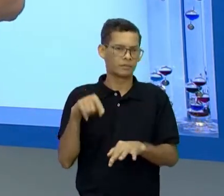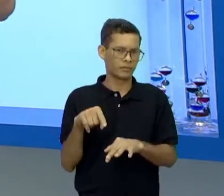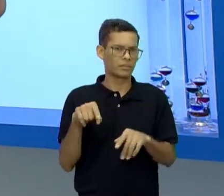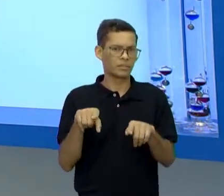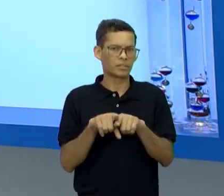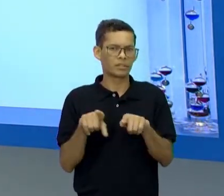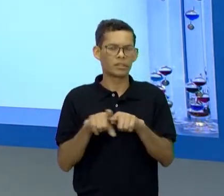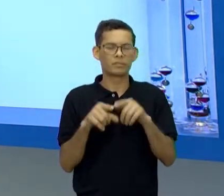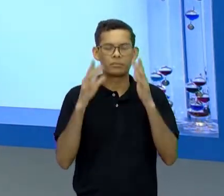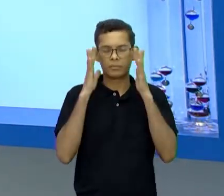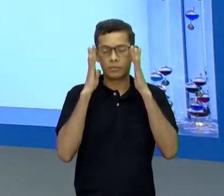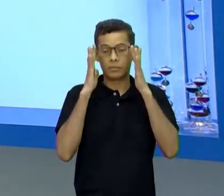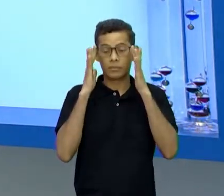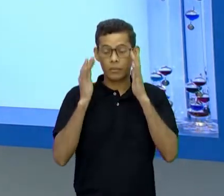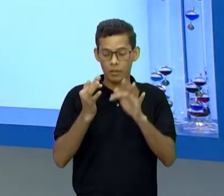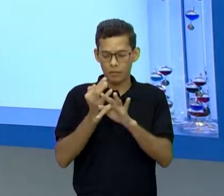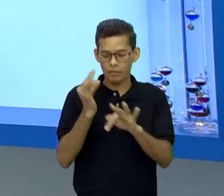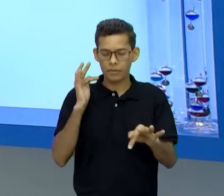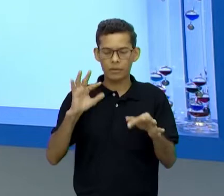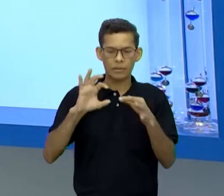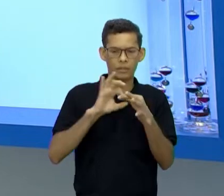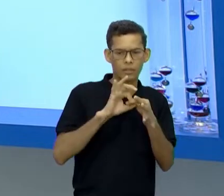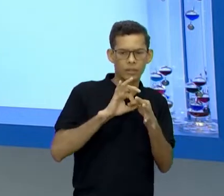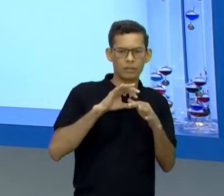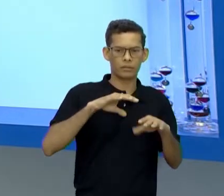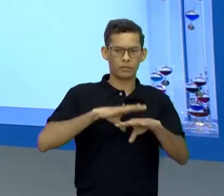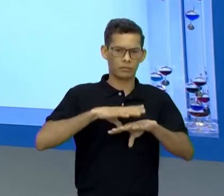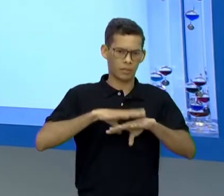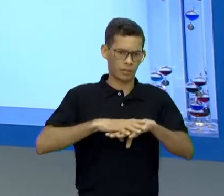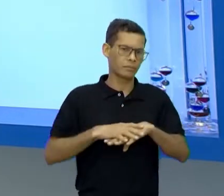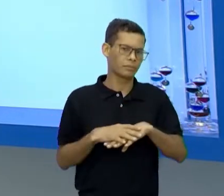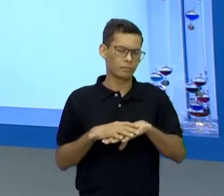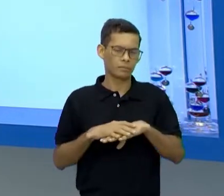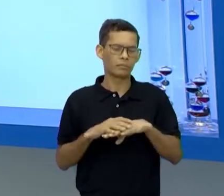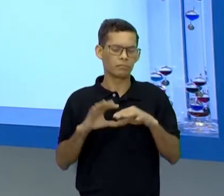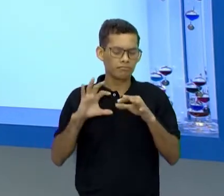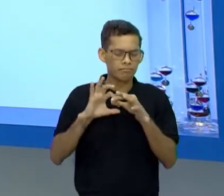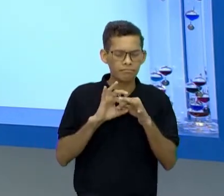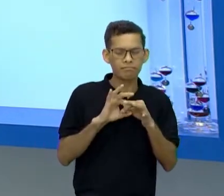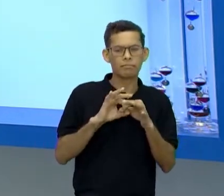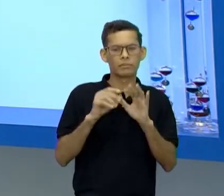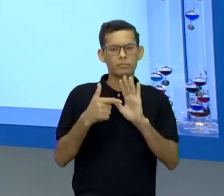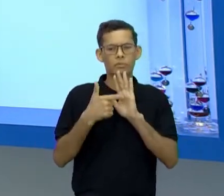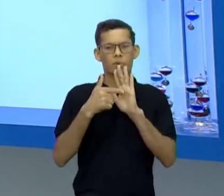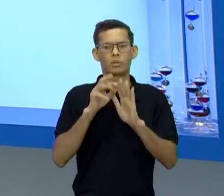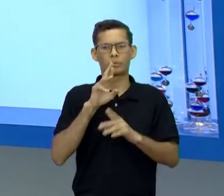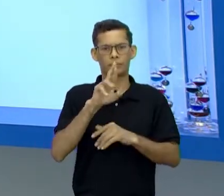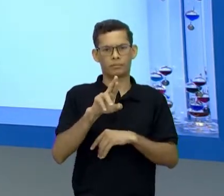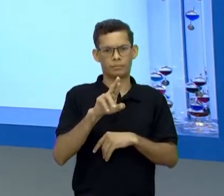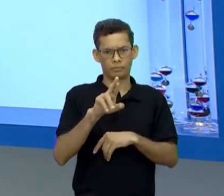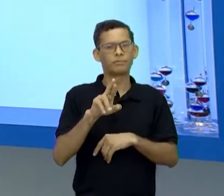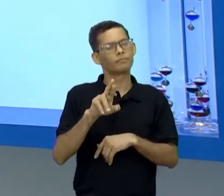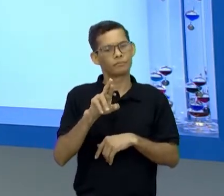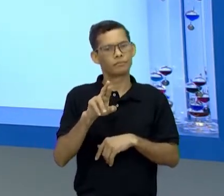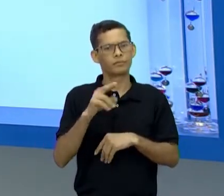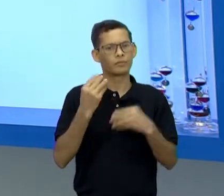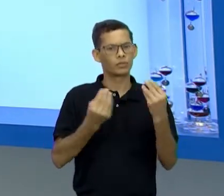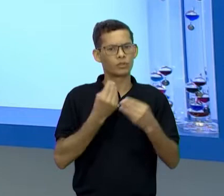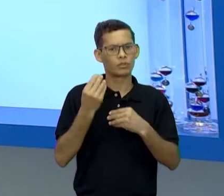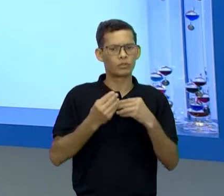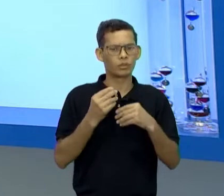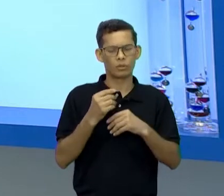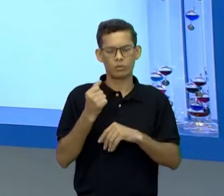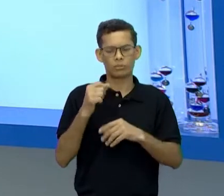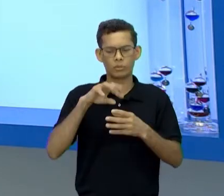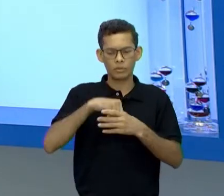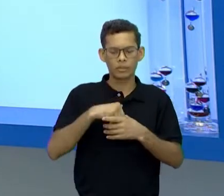a matemática como um instrumento fundamental para mostrar o resultado. Como a gente fala com a natureza,